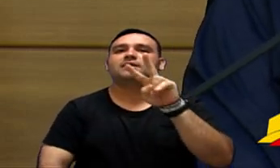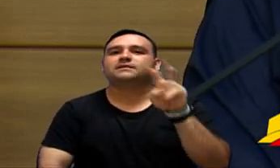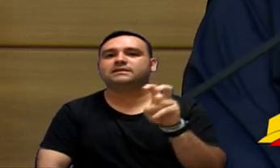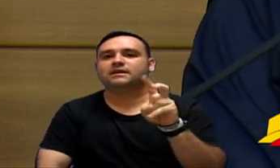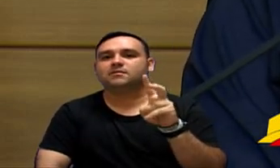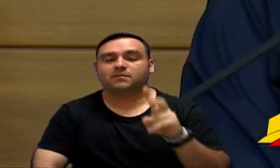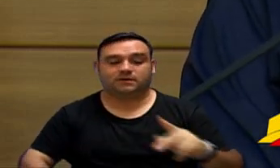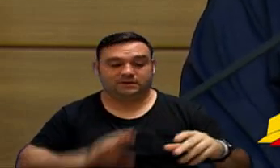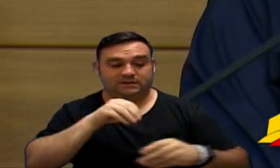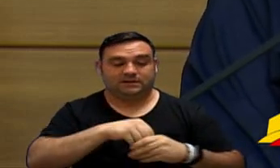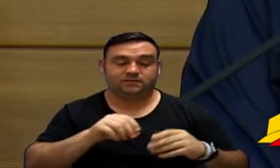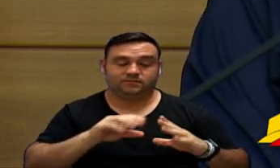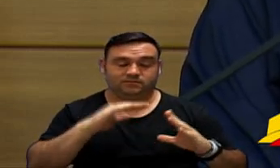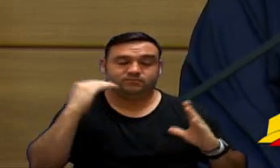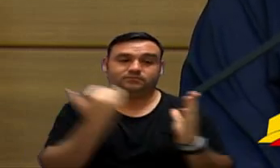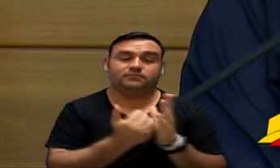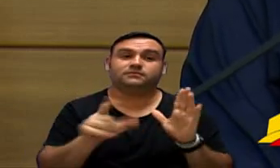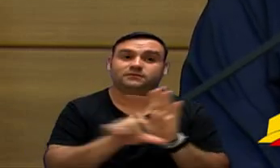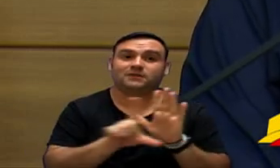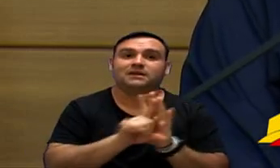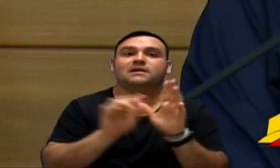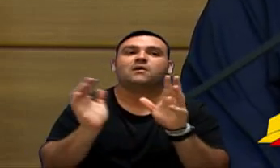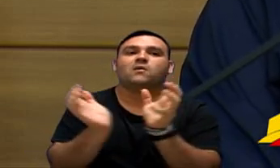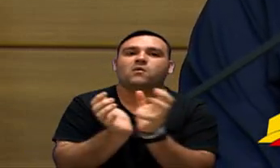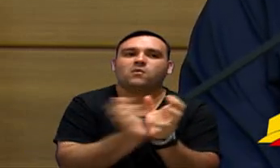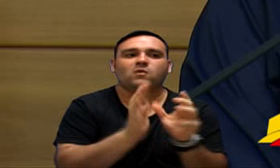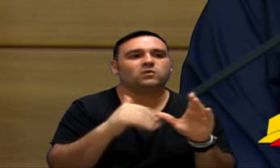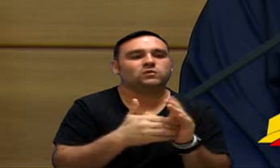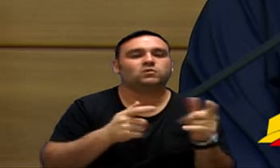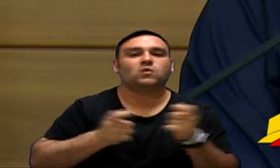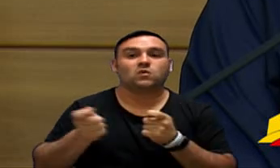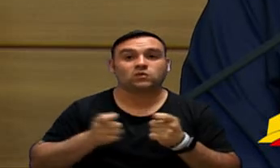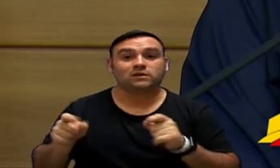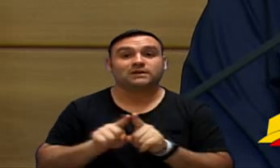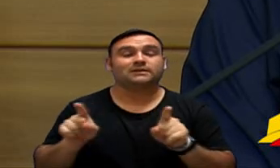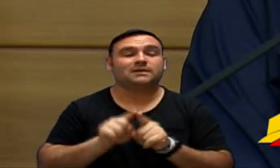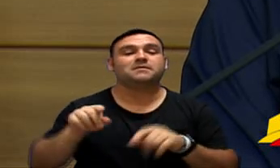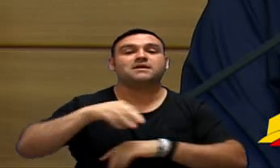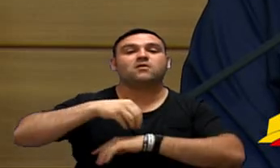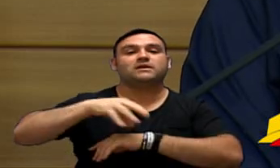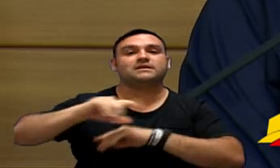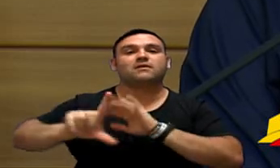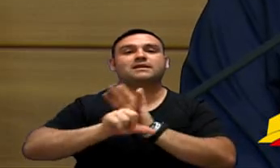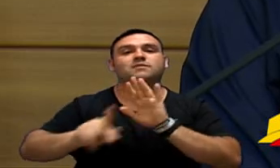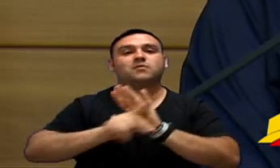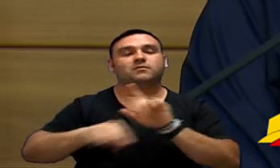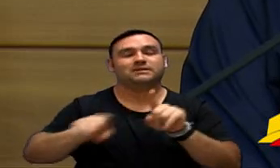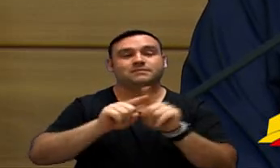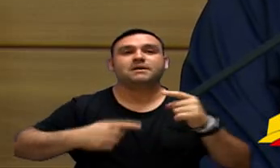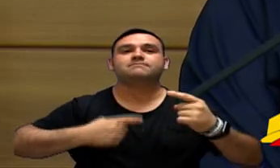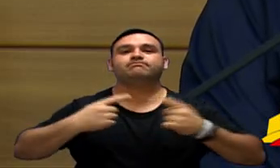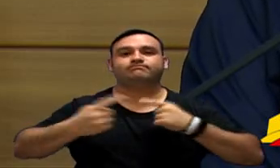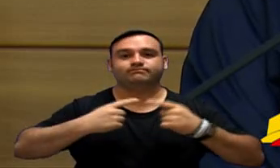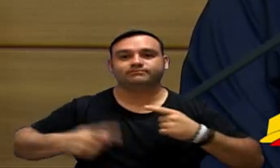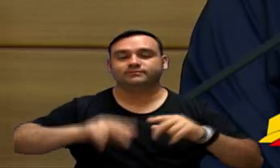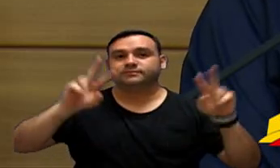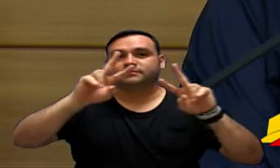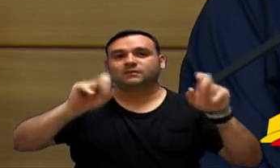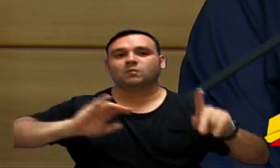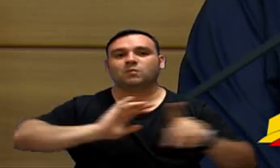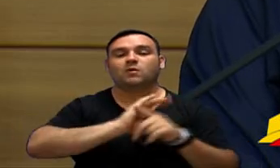questões dentro da legalidade, dentro dos órgãos de controle e dentro das orientações legais, também discutido a questão